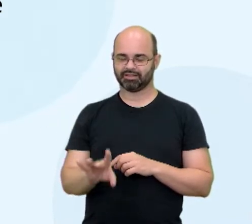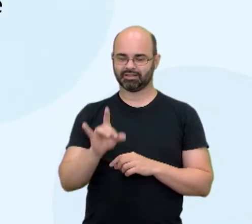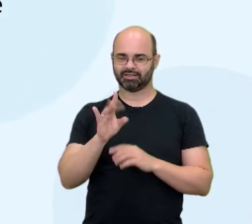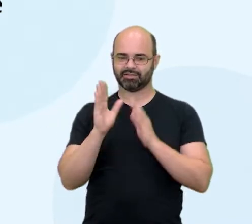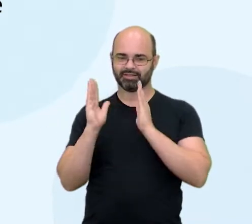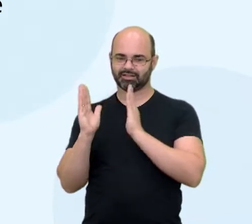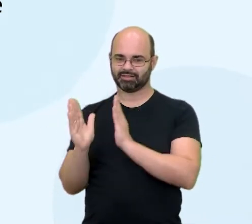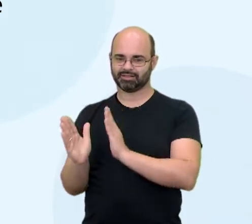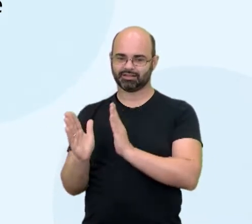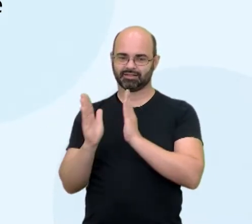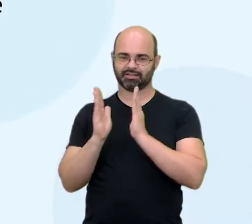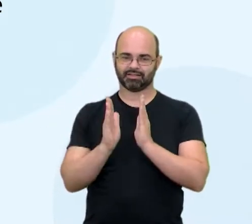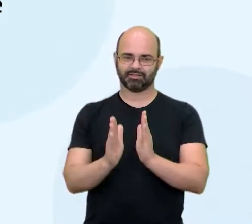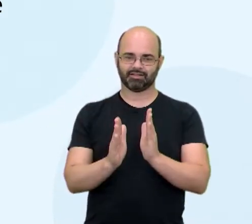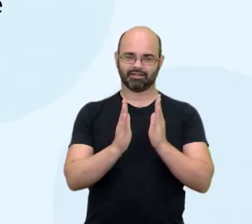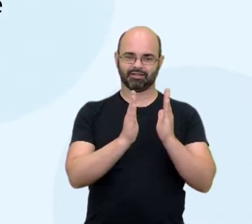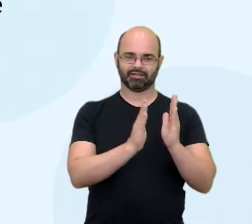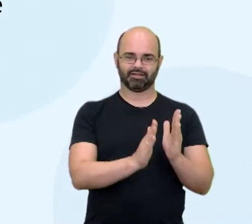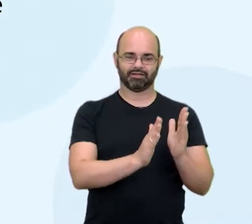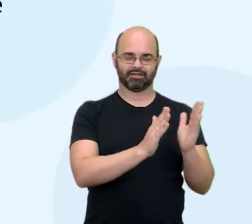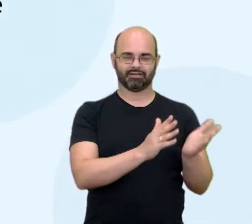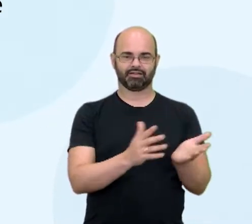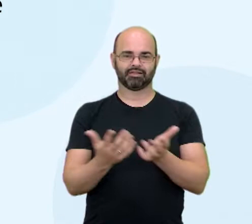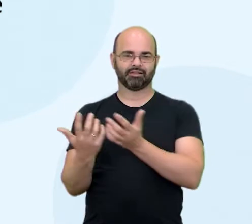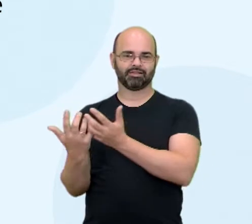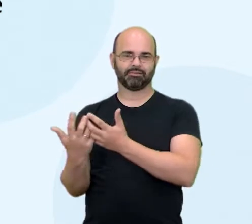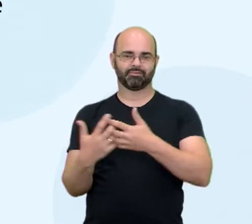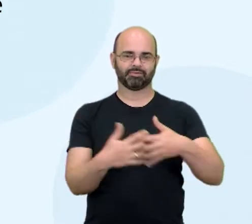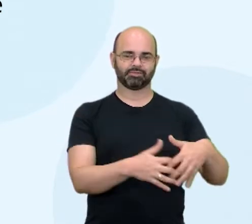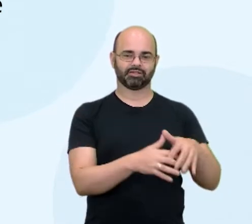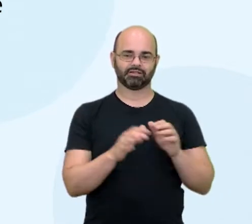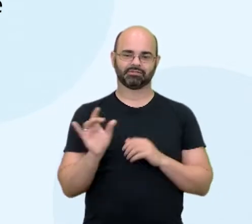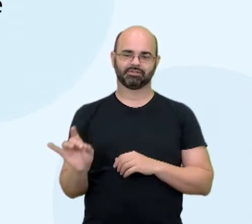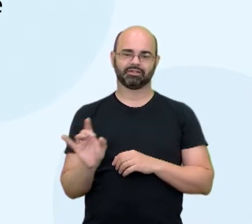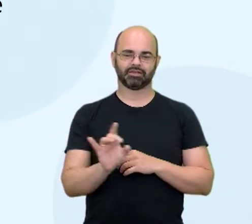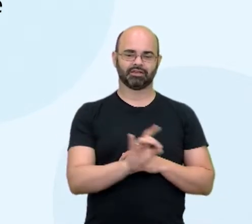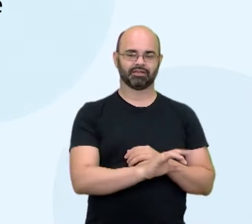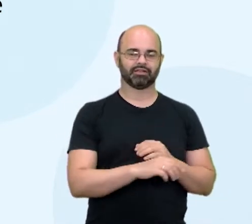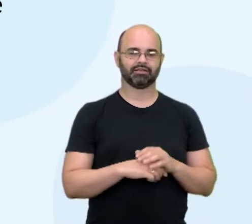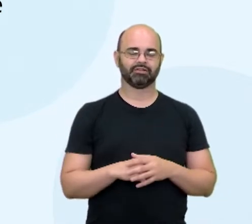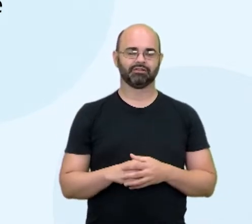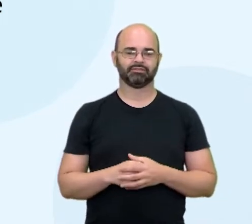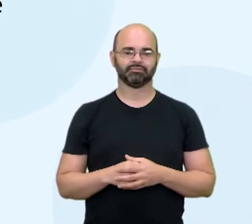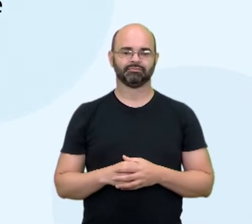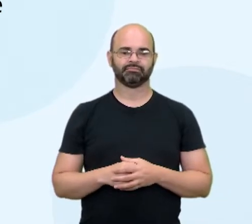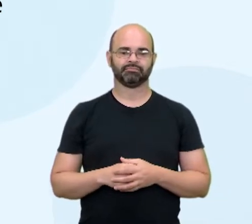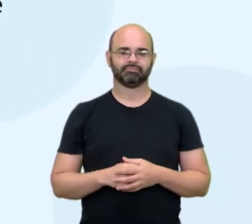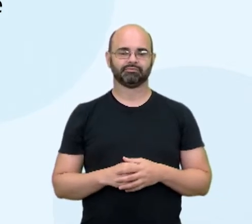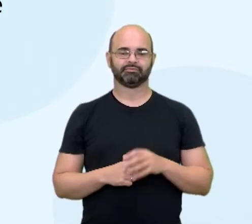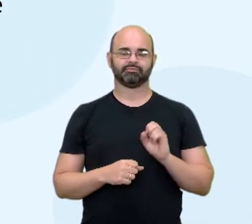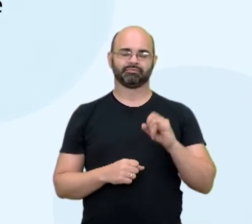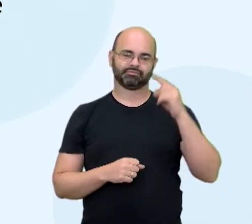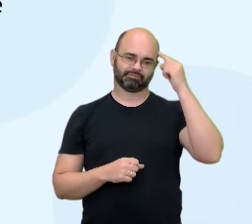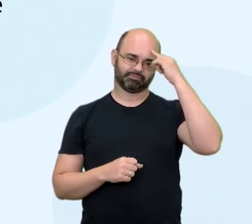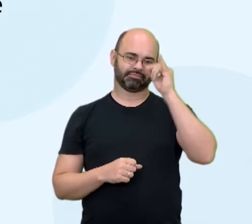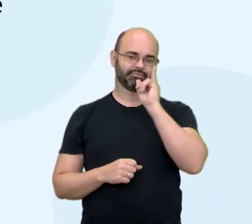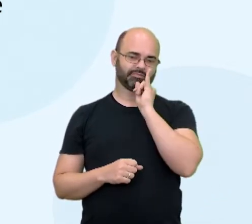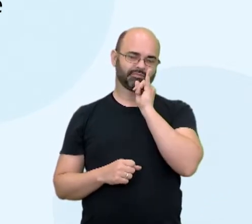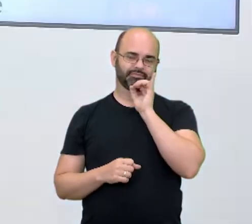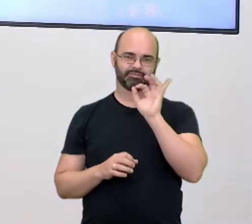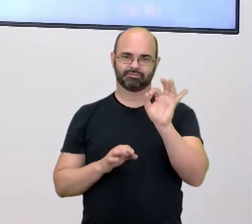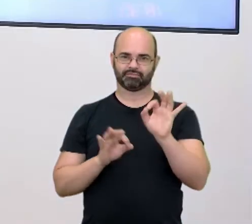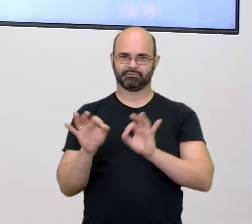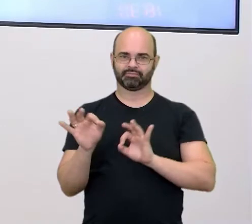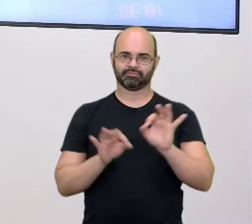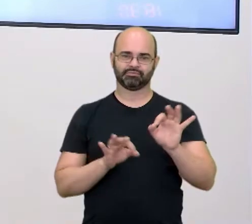do processo. E quando você visualiza cada etapa desse processo, se você pensar numa questão